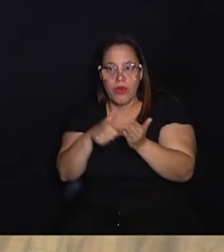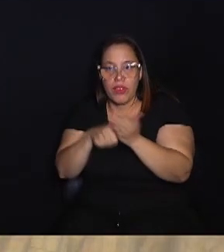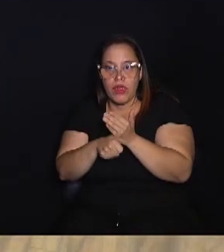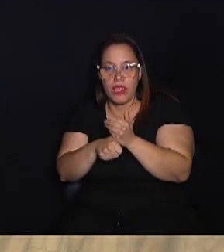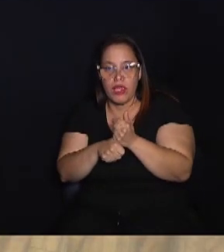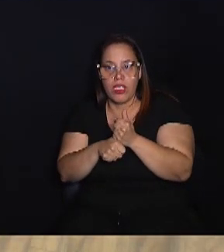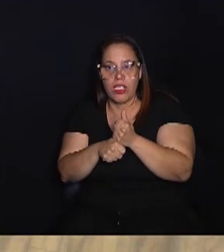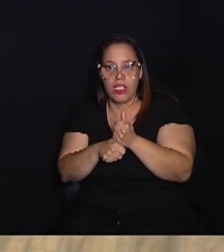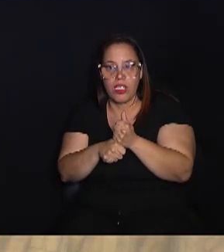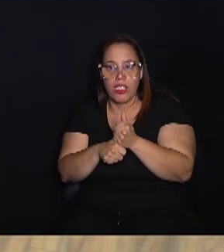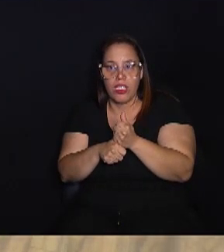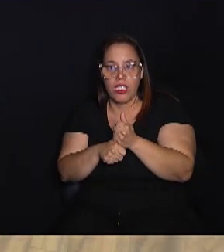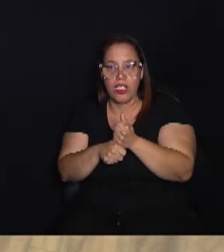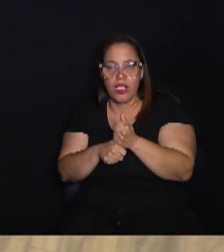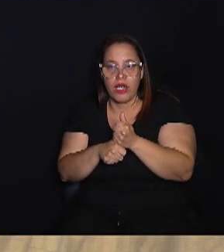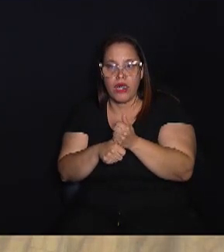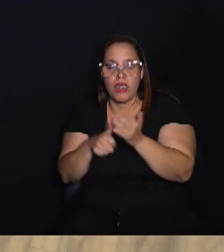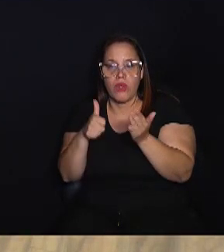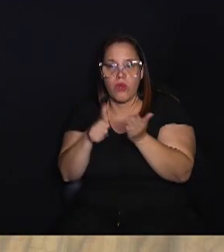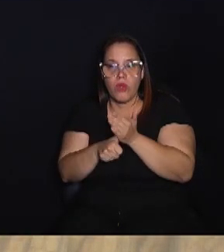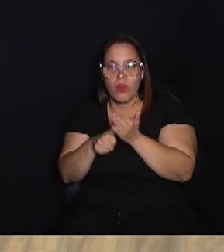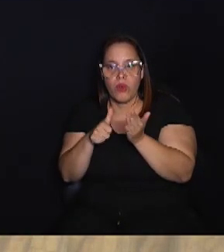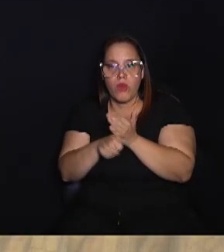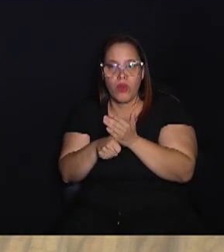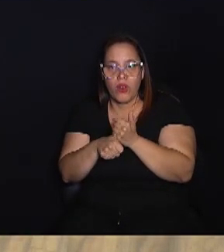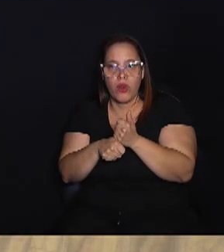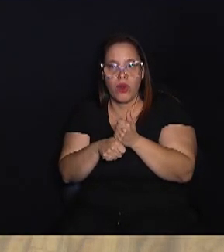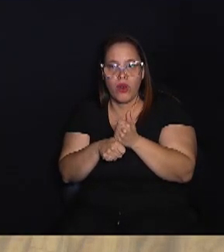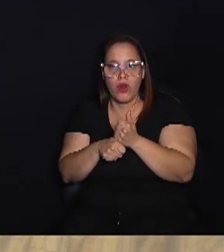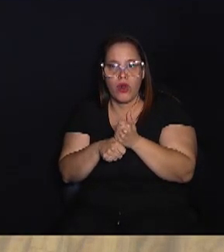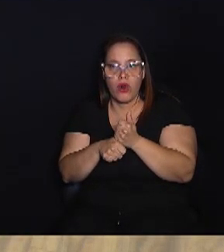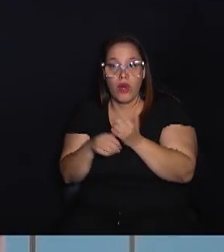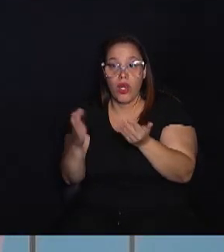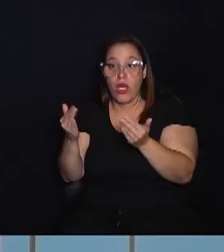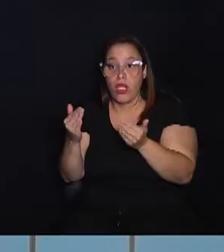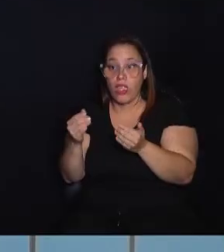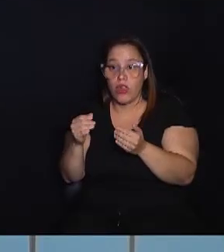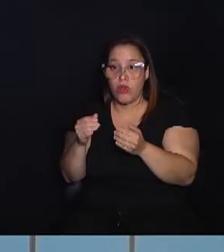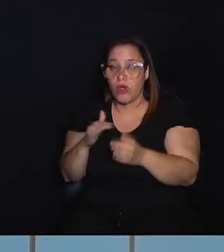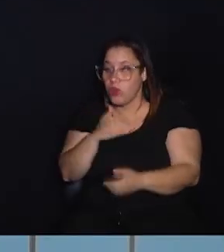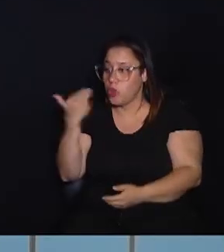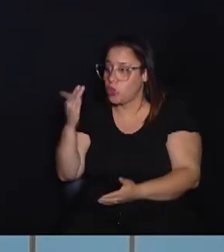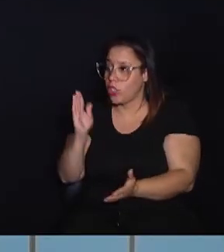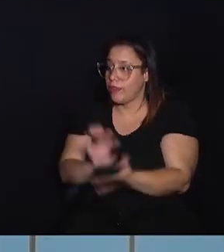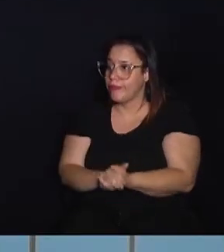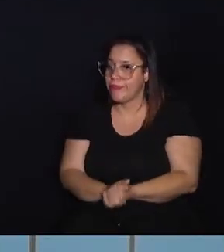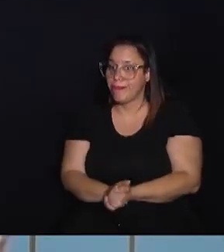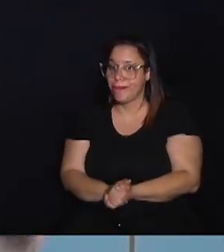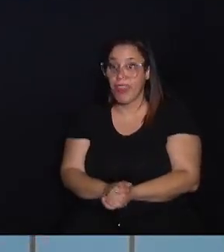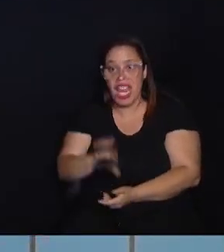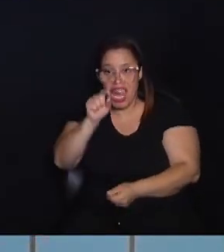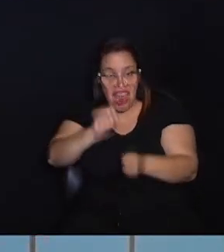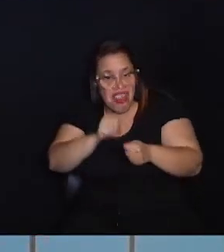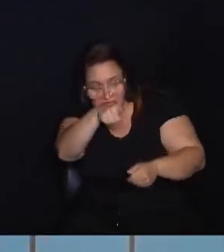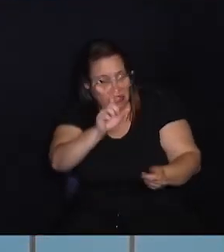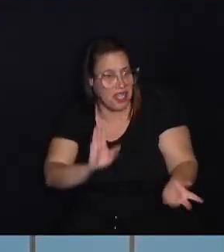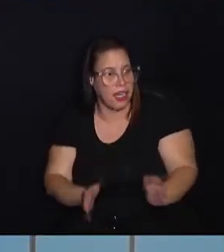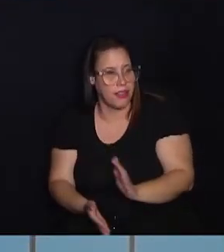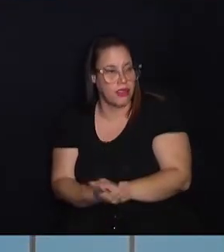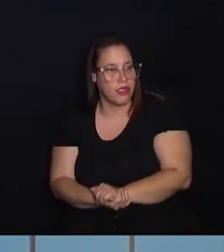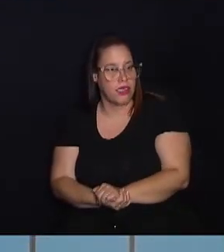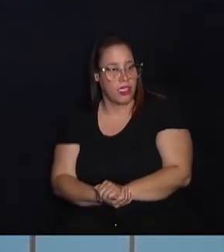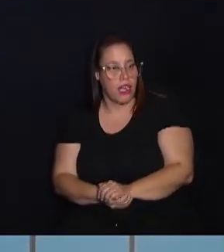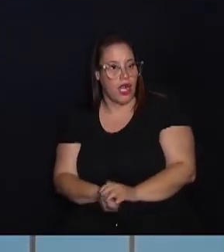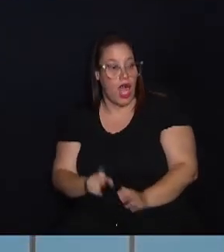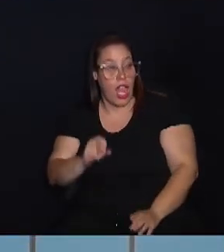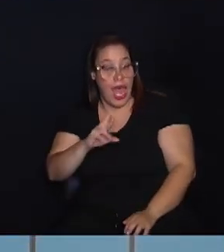assim, cara, você está pondo a digital numa certidão de óbito de um jovem. É isso que você está fazendo. É isso. É radical